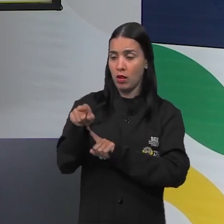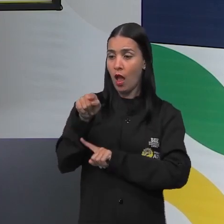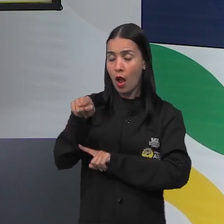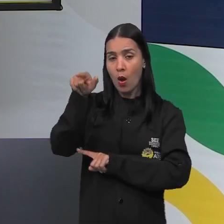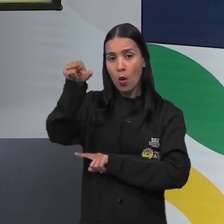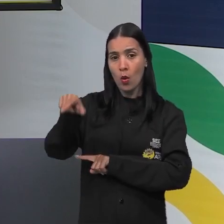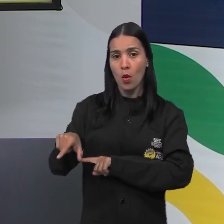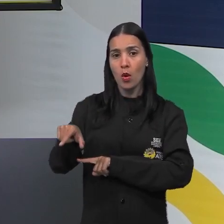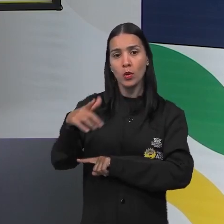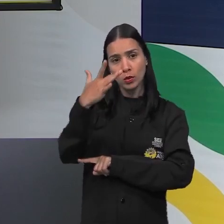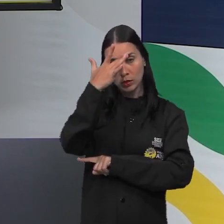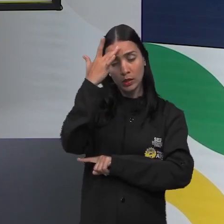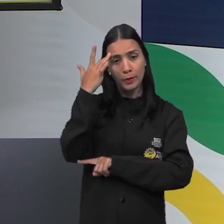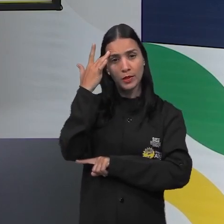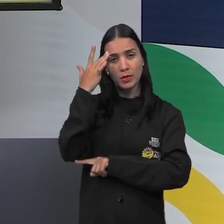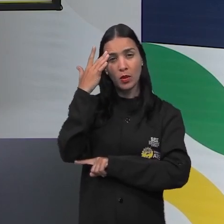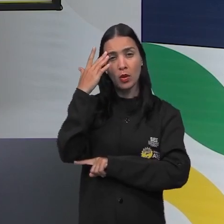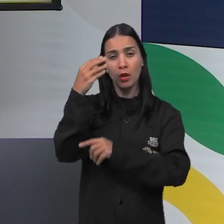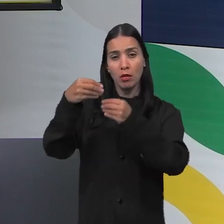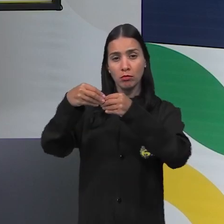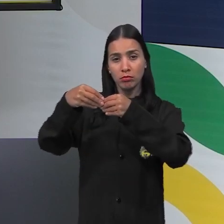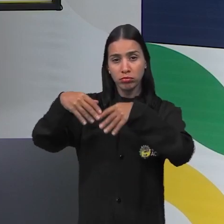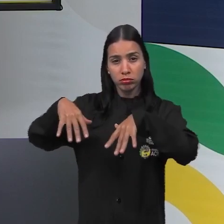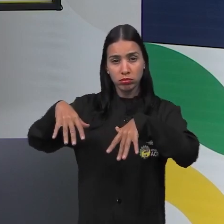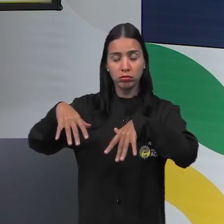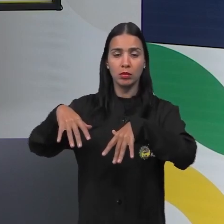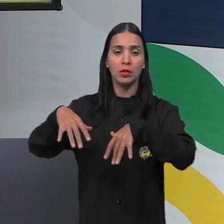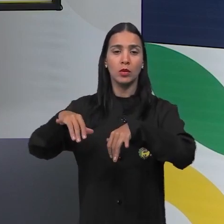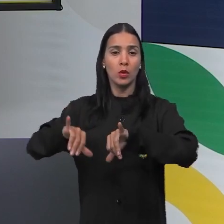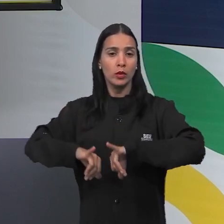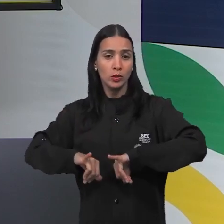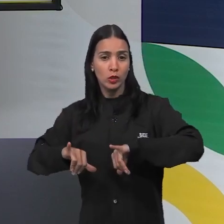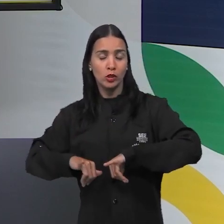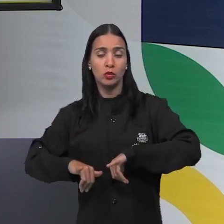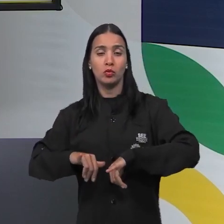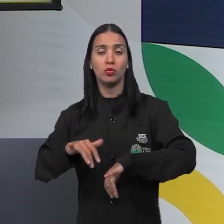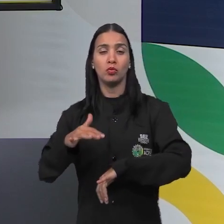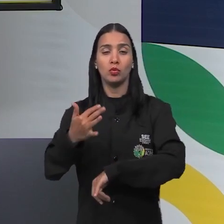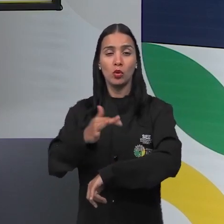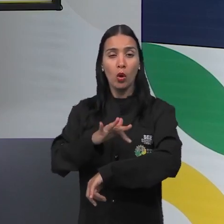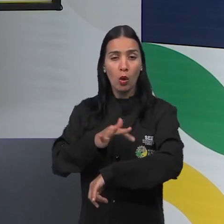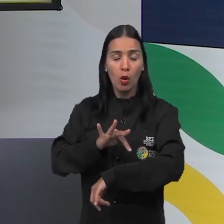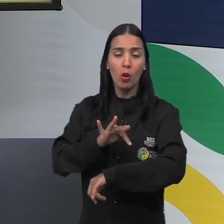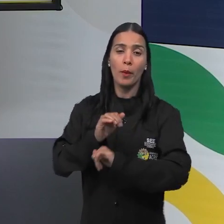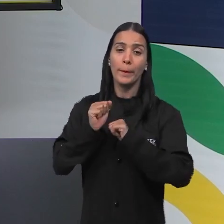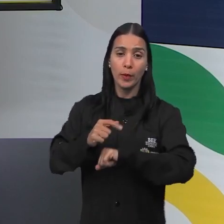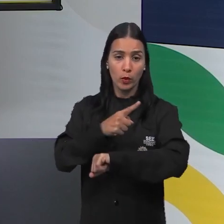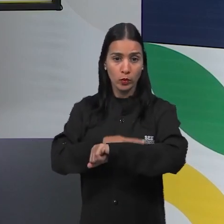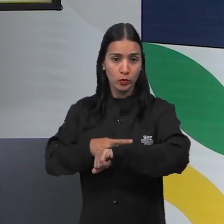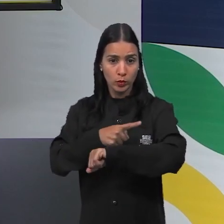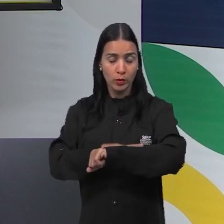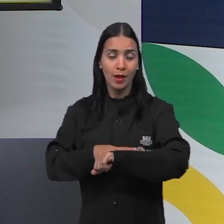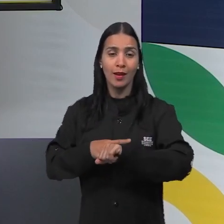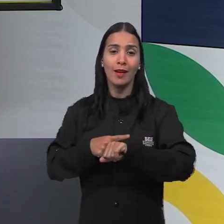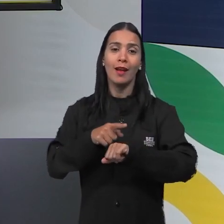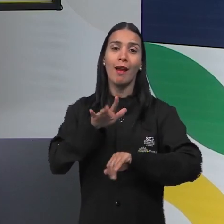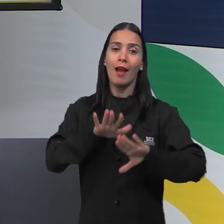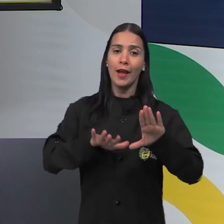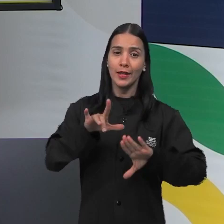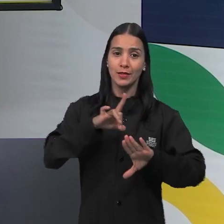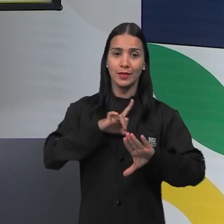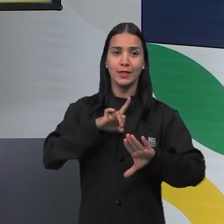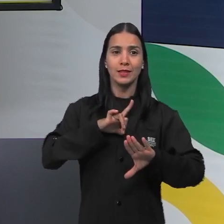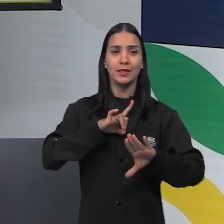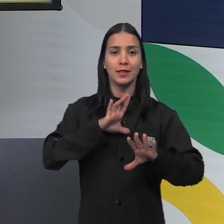um adversário. Eu posso fazer. Eu tenho uma abertura na regulamentação. Mas será que isso